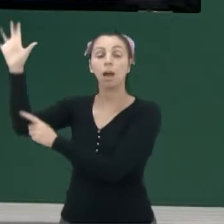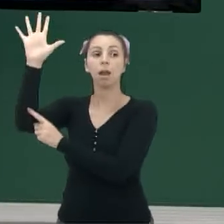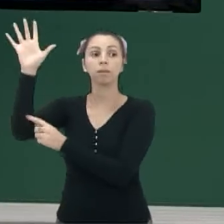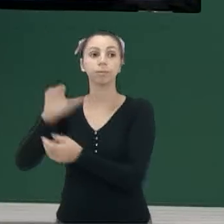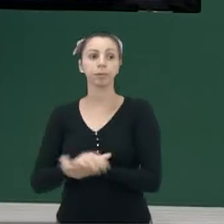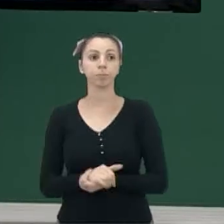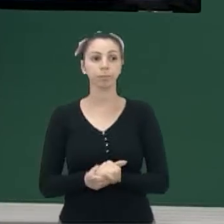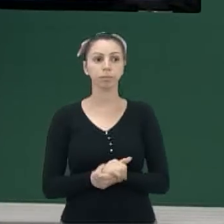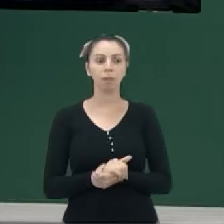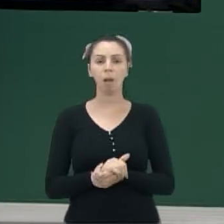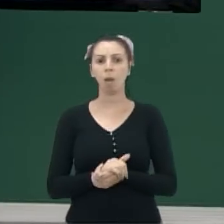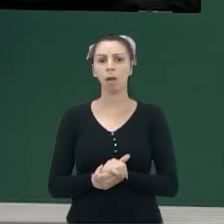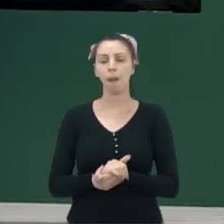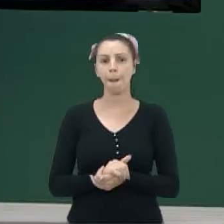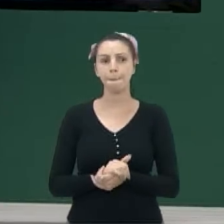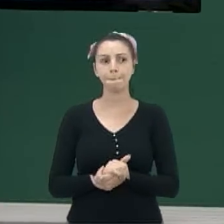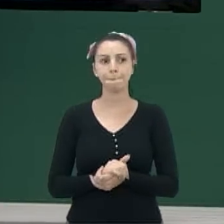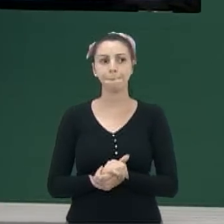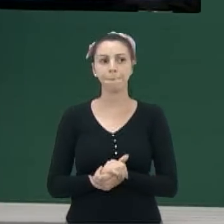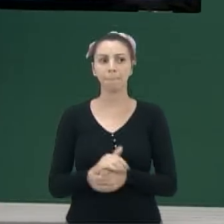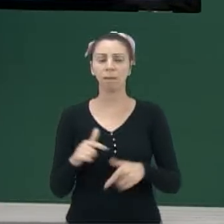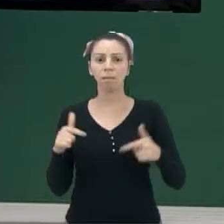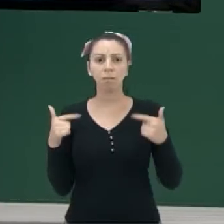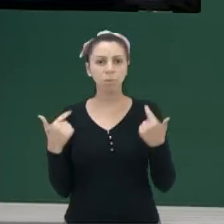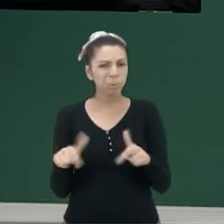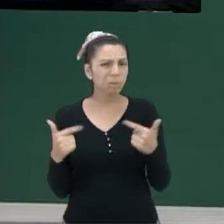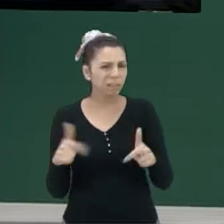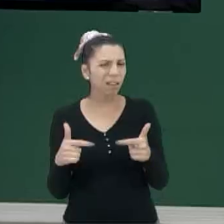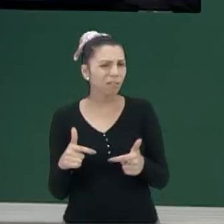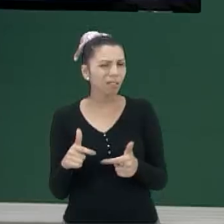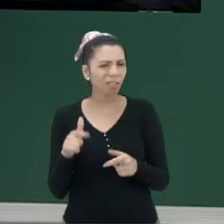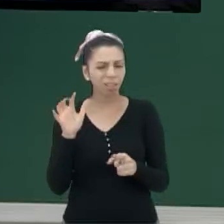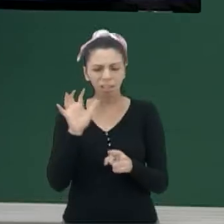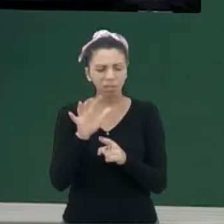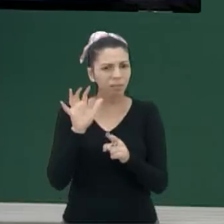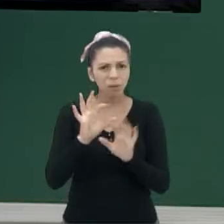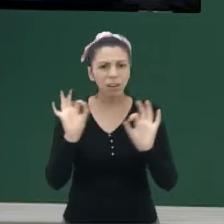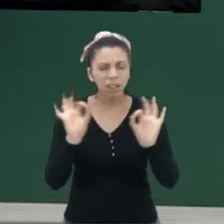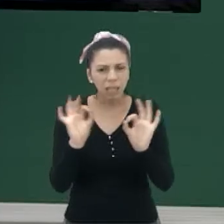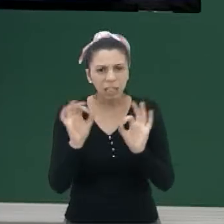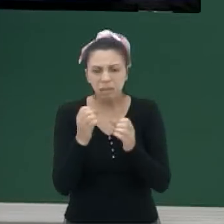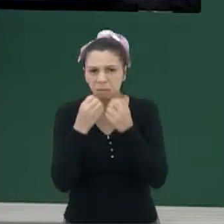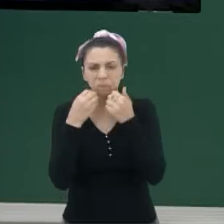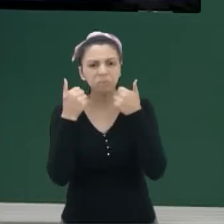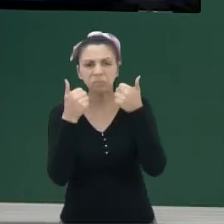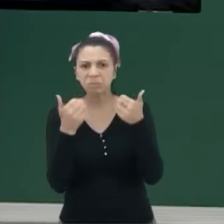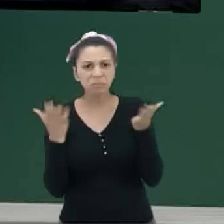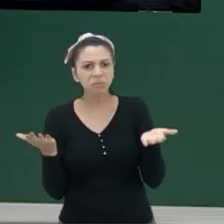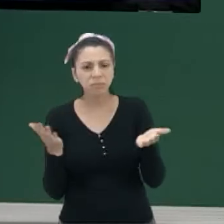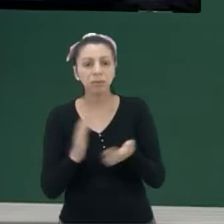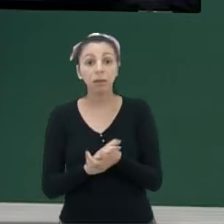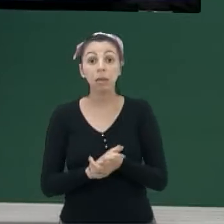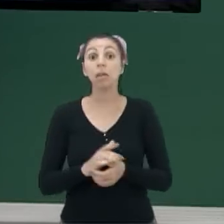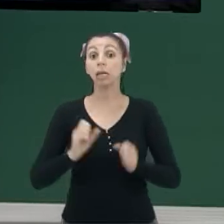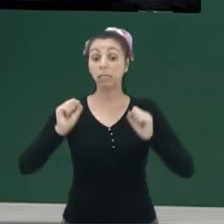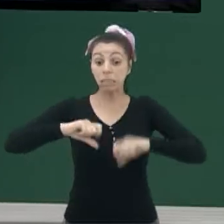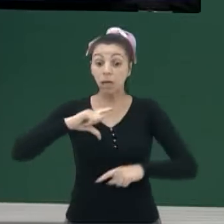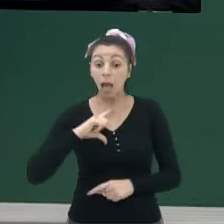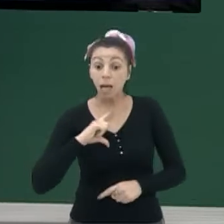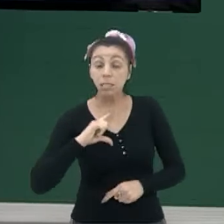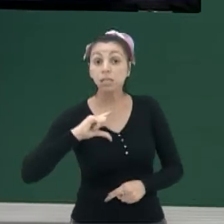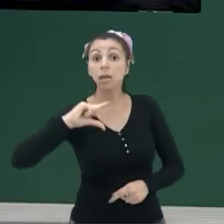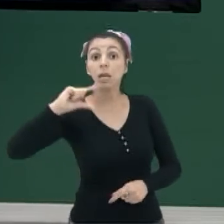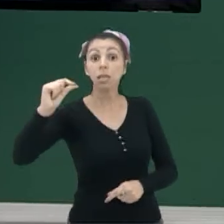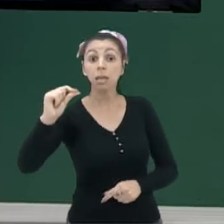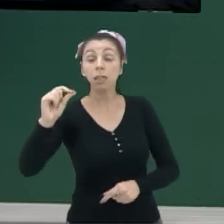para o mar aberto no século XV? Com certeza houve, né? Foi essa saída para o mar que possibilitou a chegada do europeu